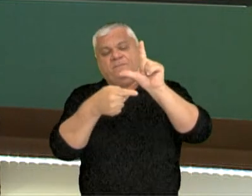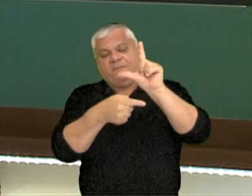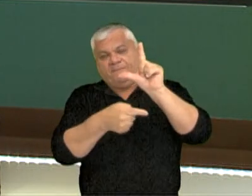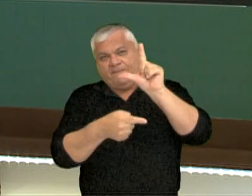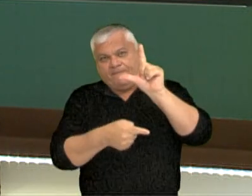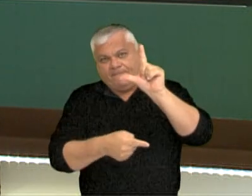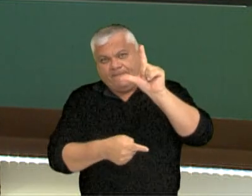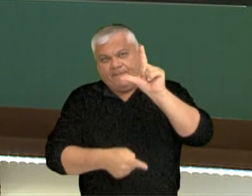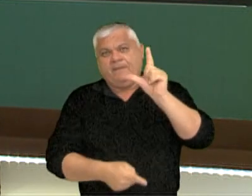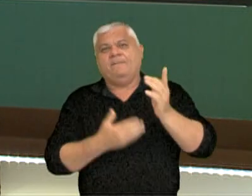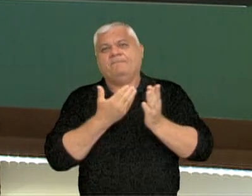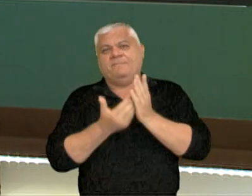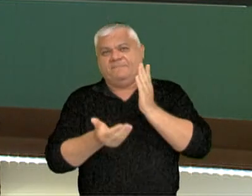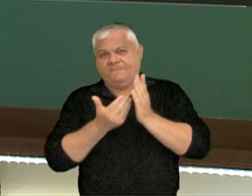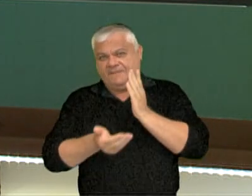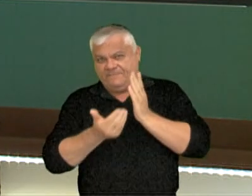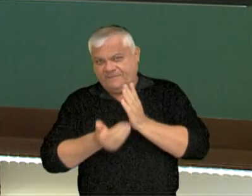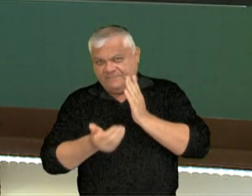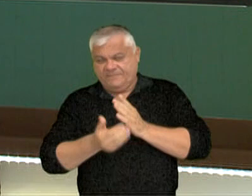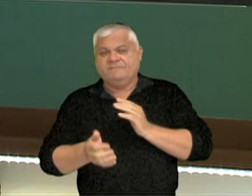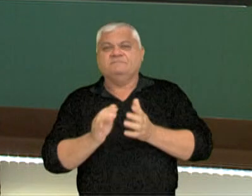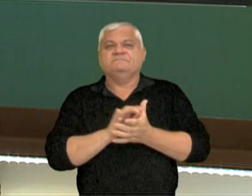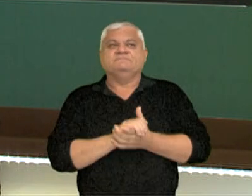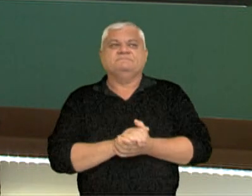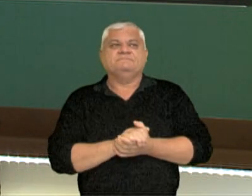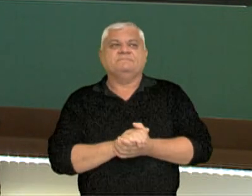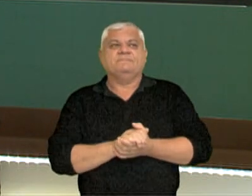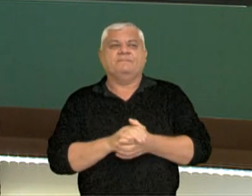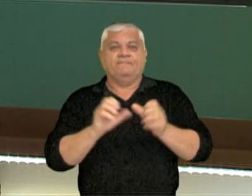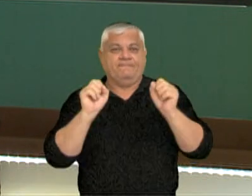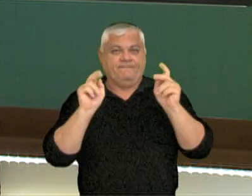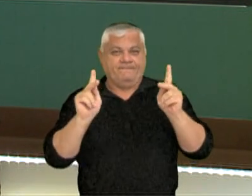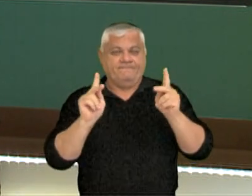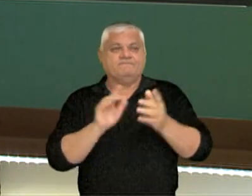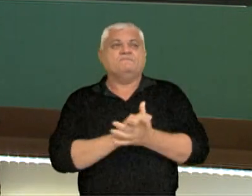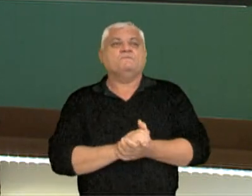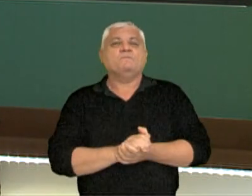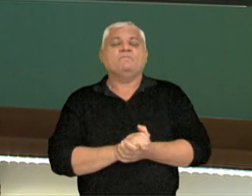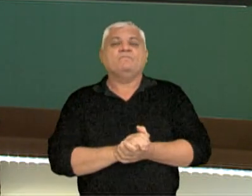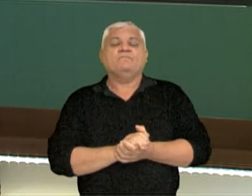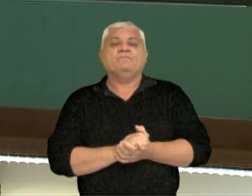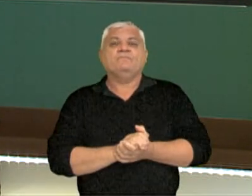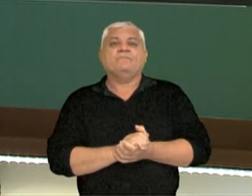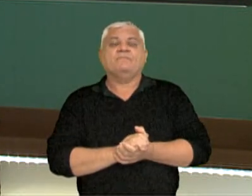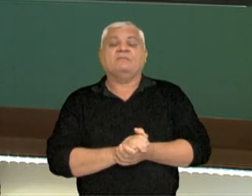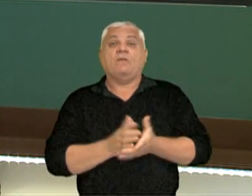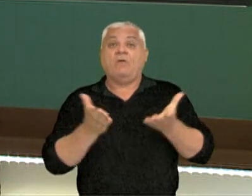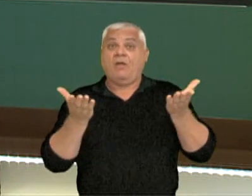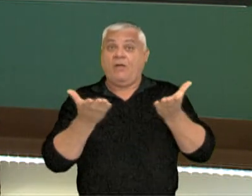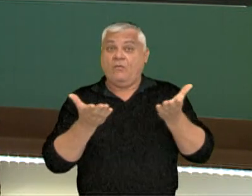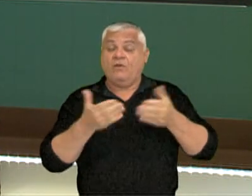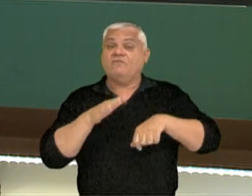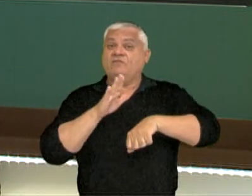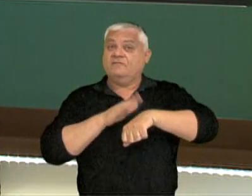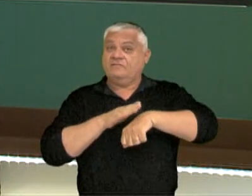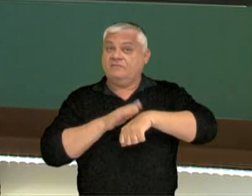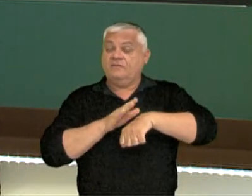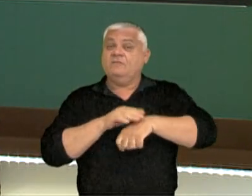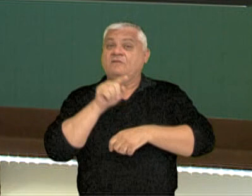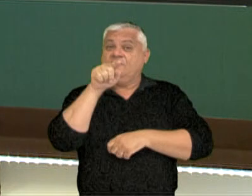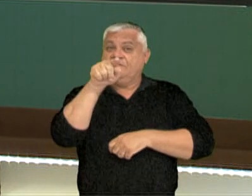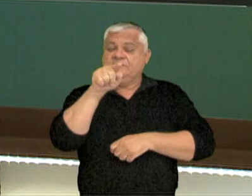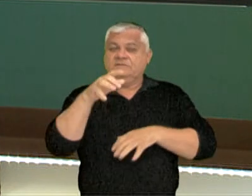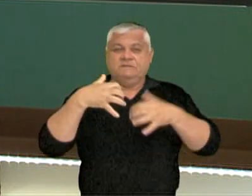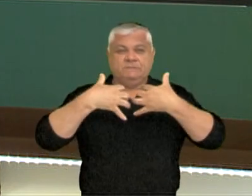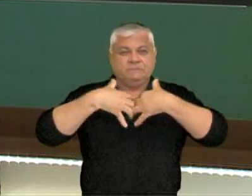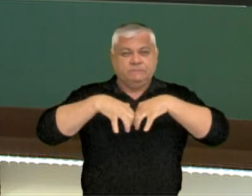jogador tem uma pontuação negativa, ok? Bom, então a professora vai dar um tempinho para